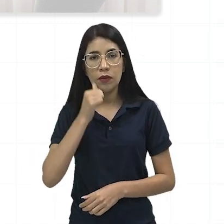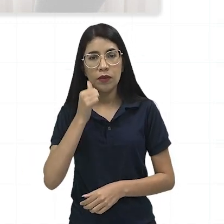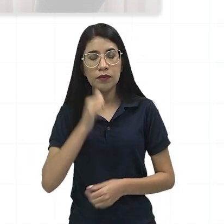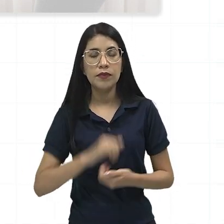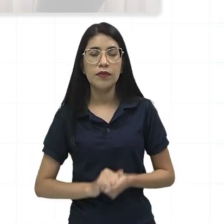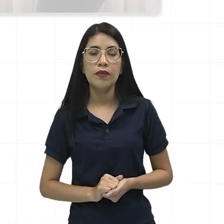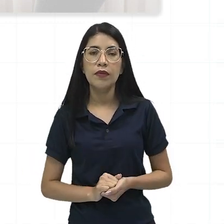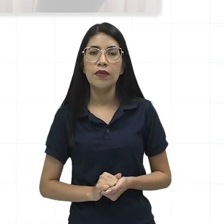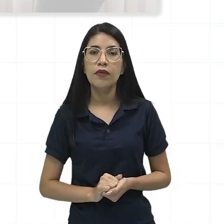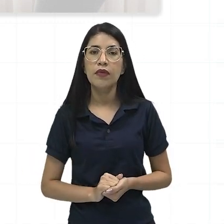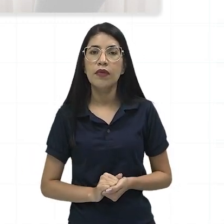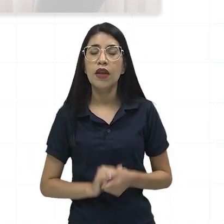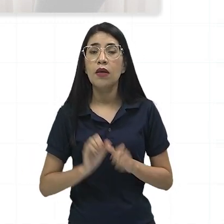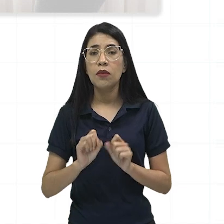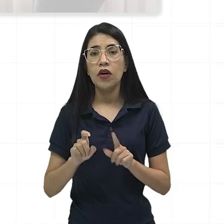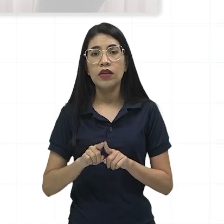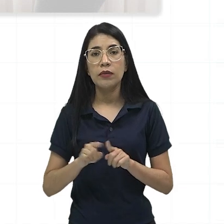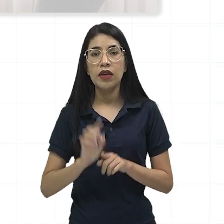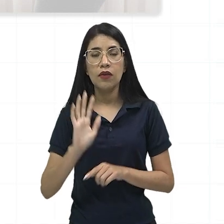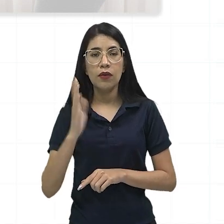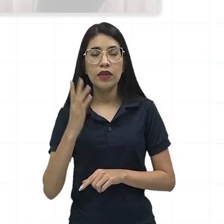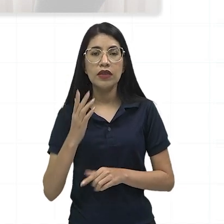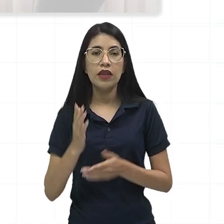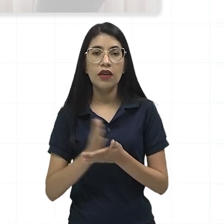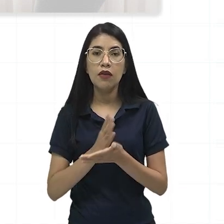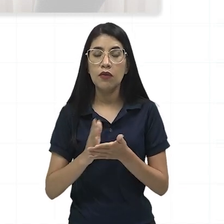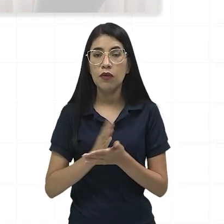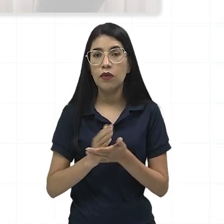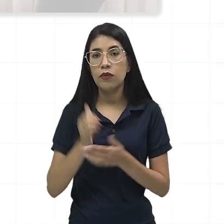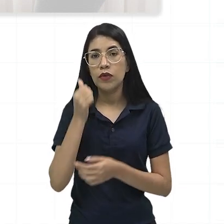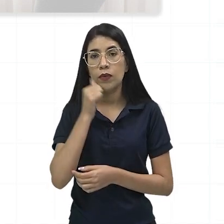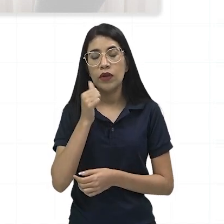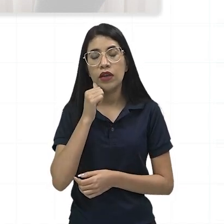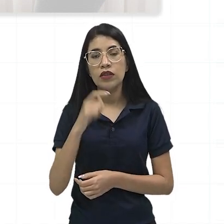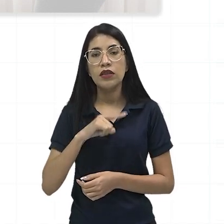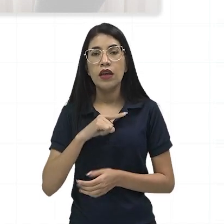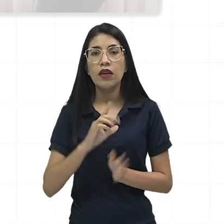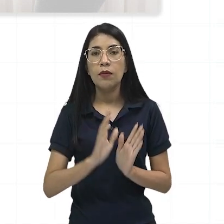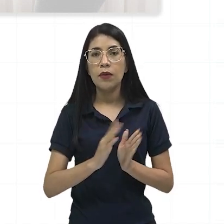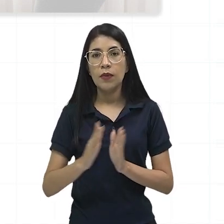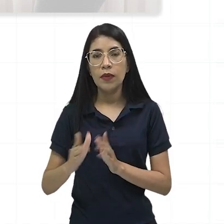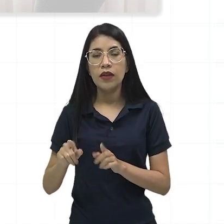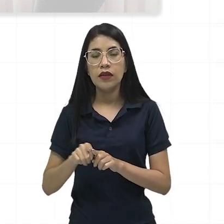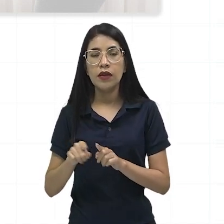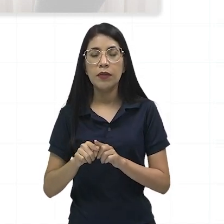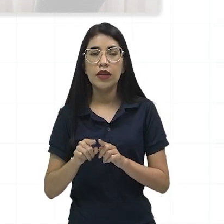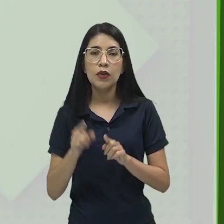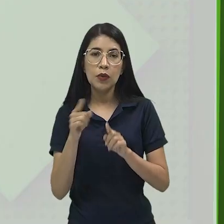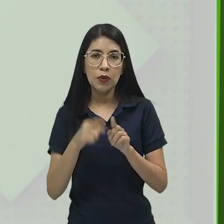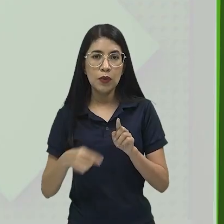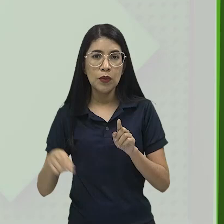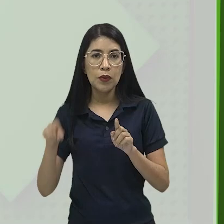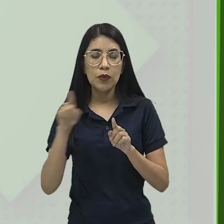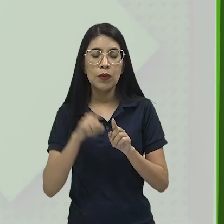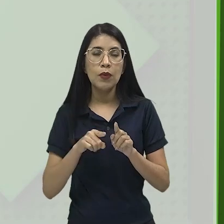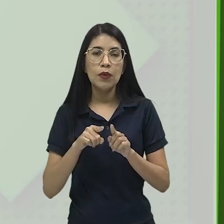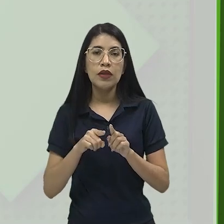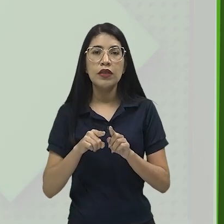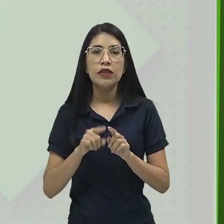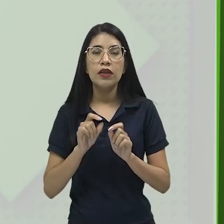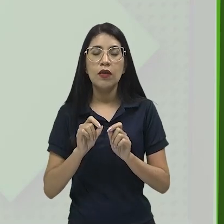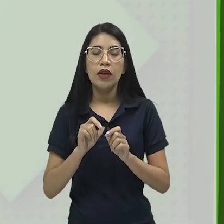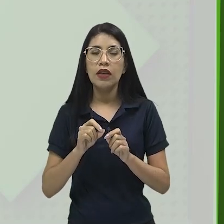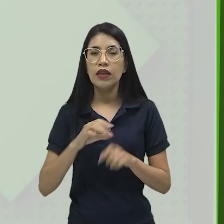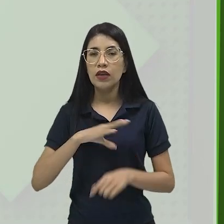raras exceções, algumas mães, elas têm um processo de ciclo, né, o que seria um ciclo, que é um